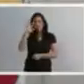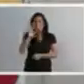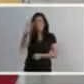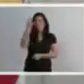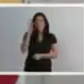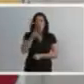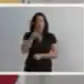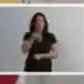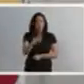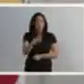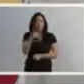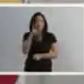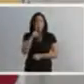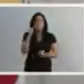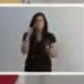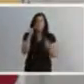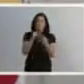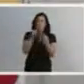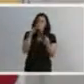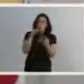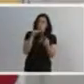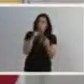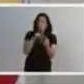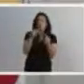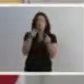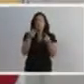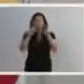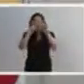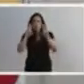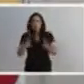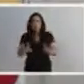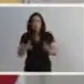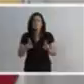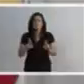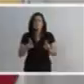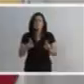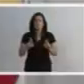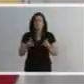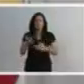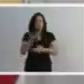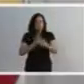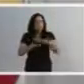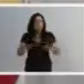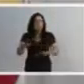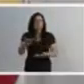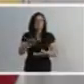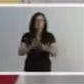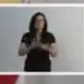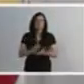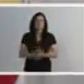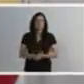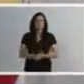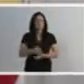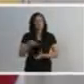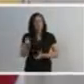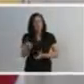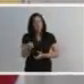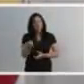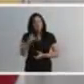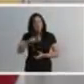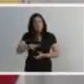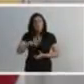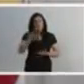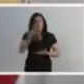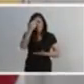alcançar as suas metas com dignidade e respeito ao seu semelhante novamente eu quero agradecer a